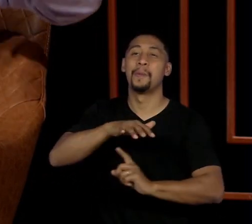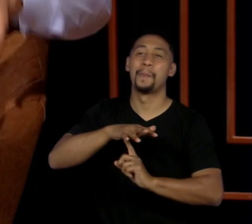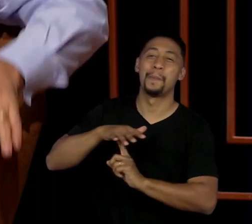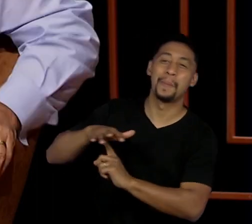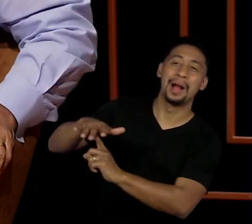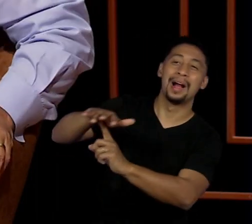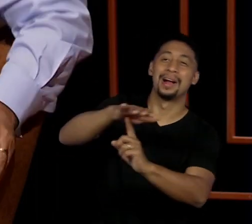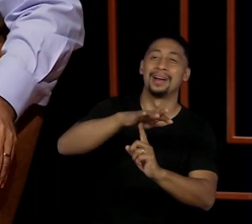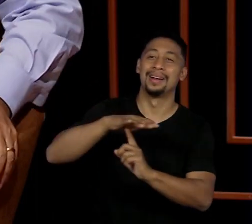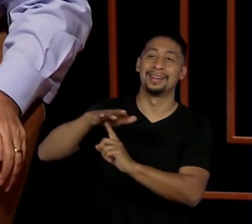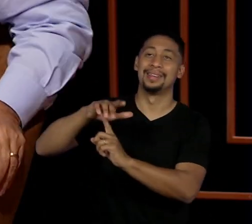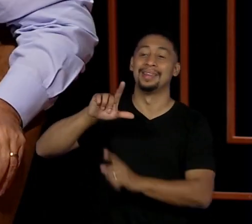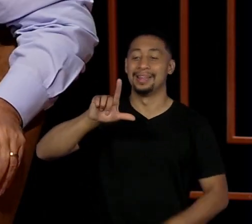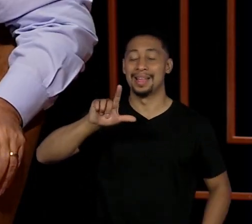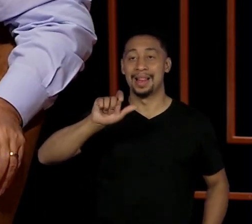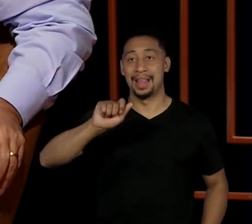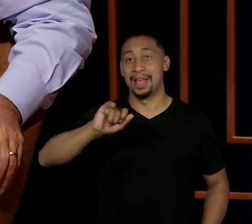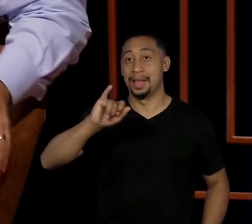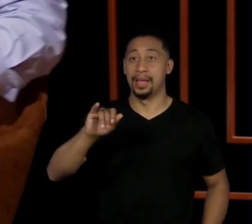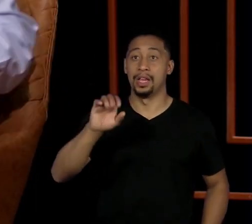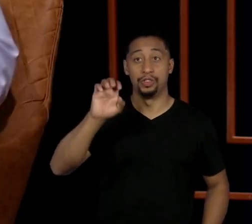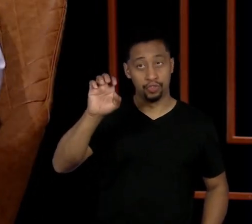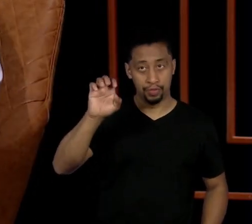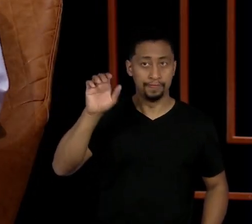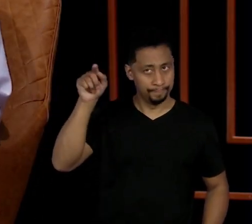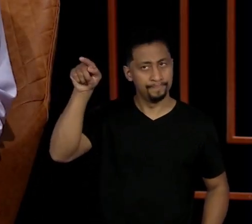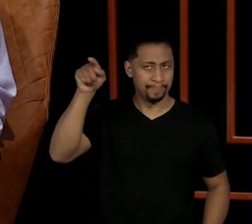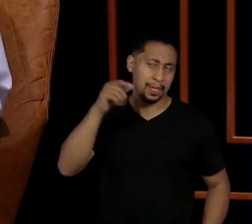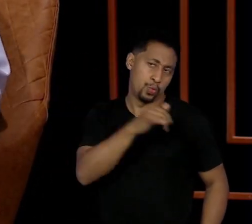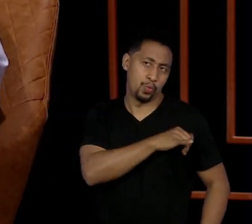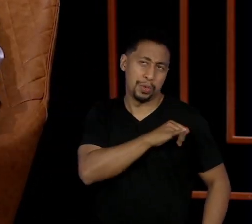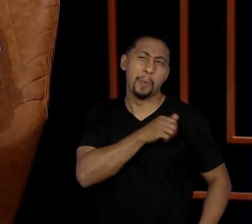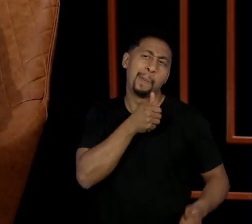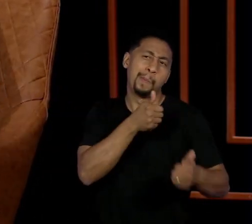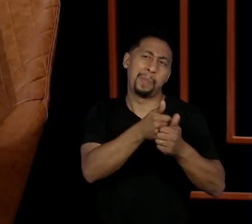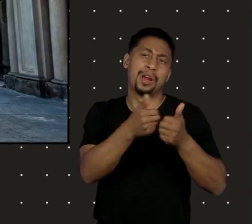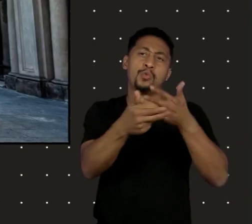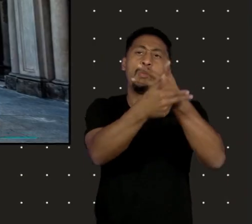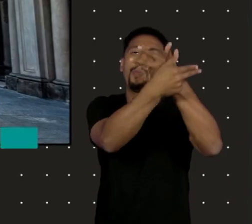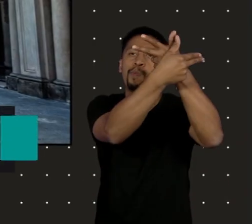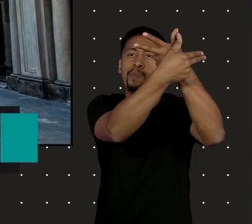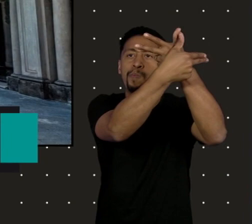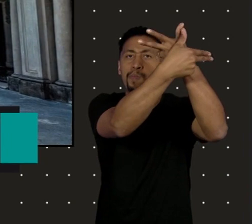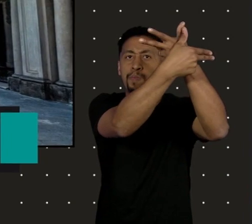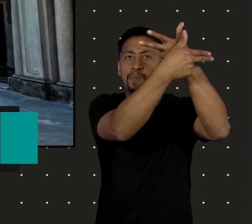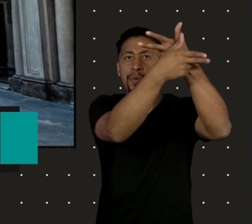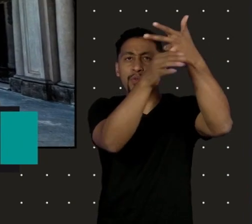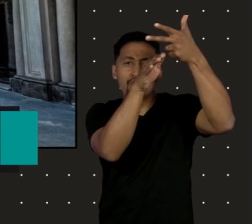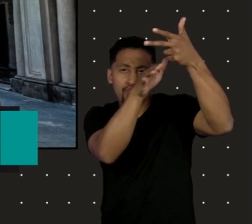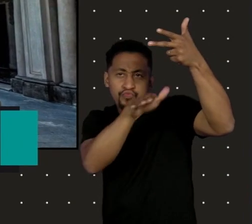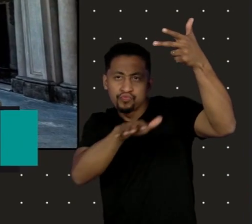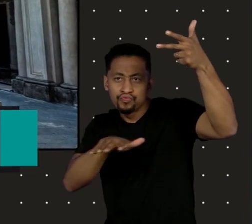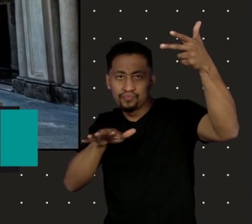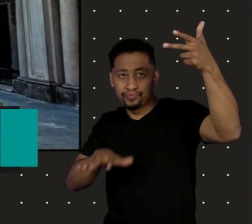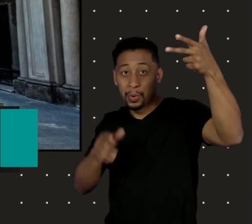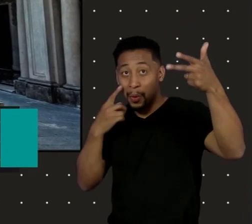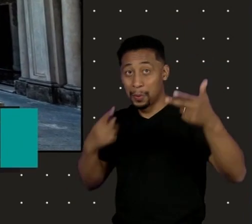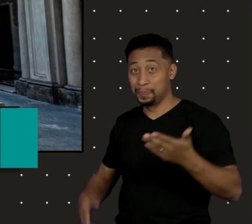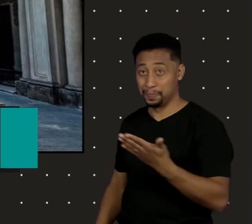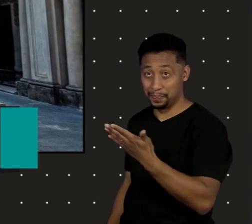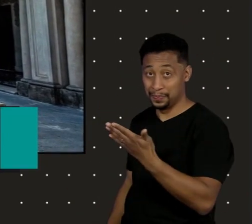família, eu falei, não, eu tenho que ir lá. Eu cheguei a ficar sozinho com o corpo dele, eu acho. Porque todo mundo ficava na piscina, sabe o Parque